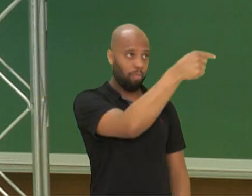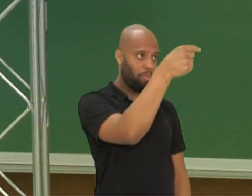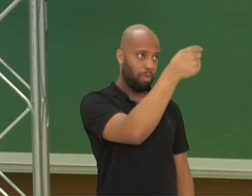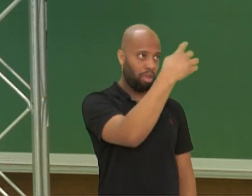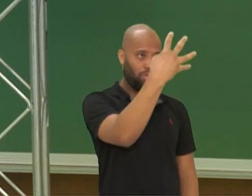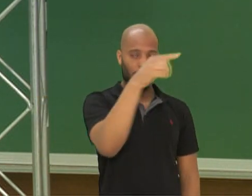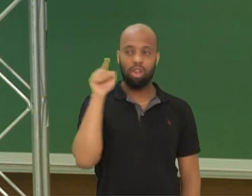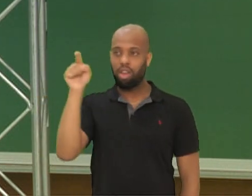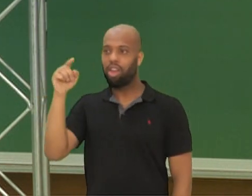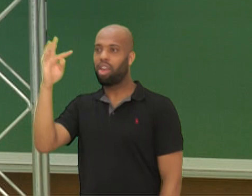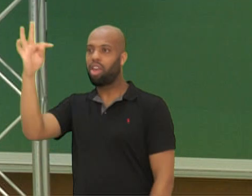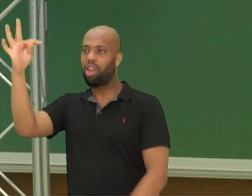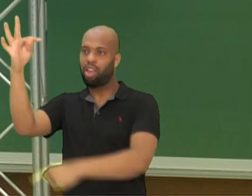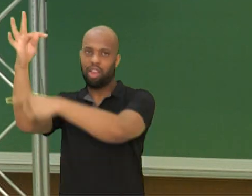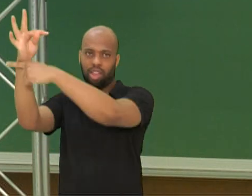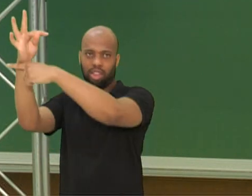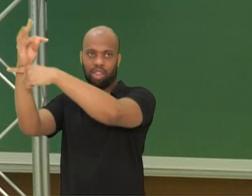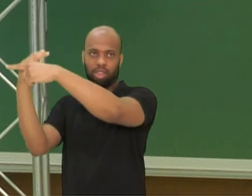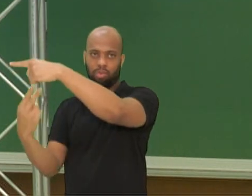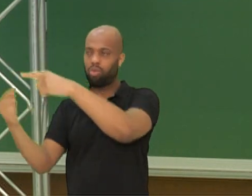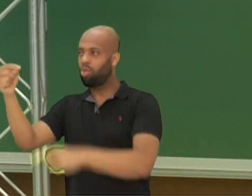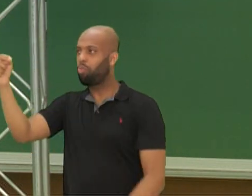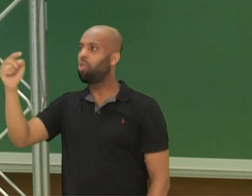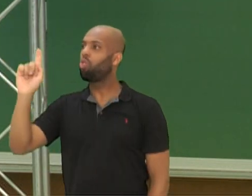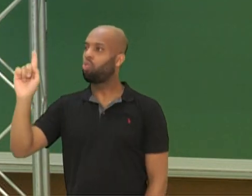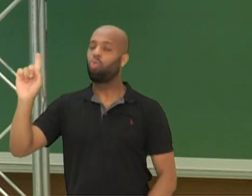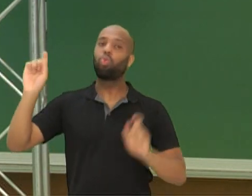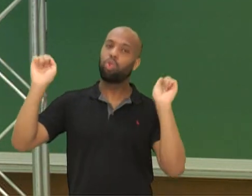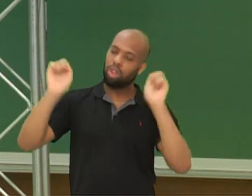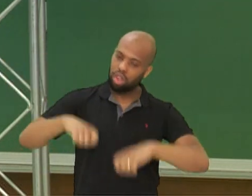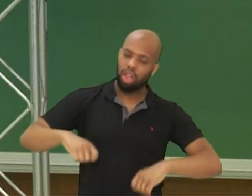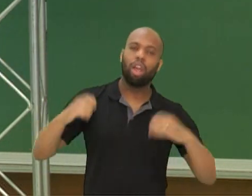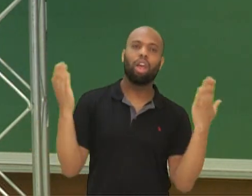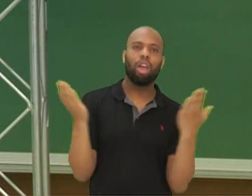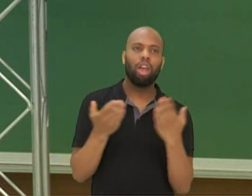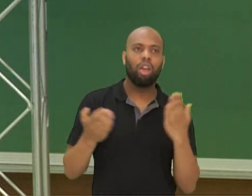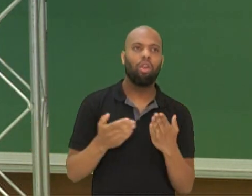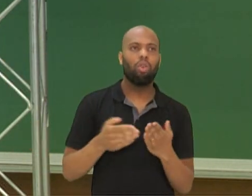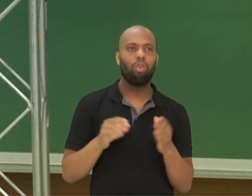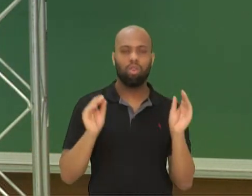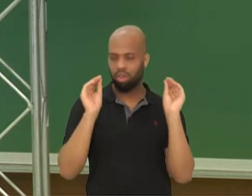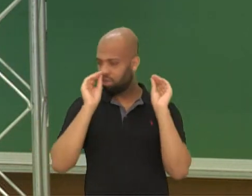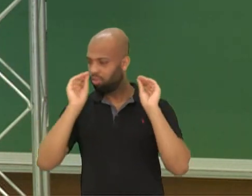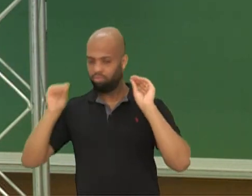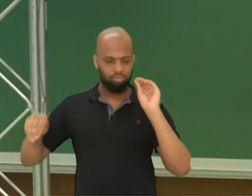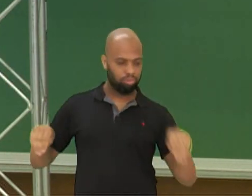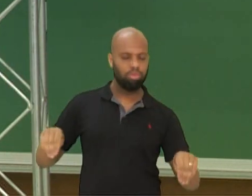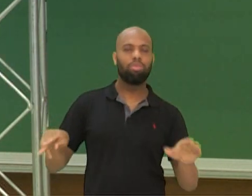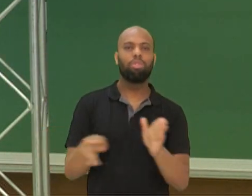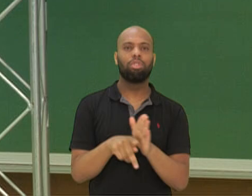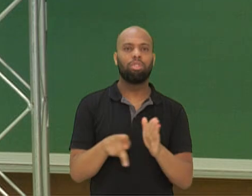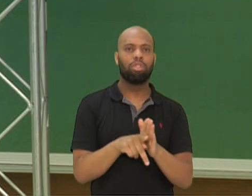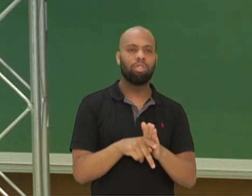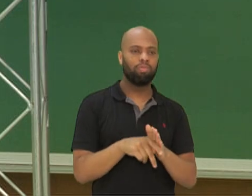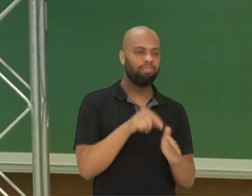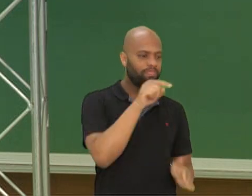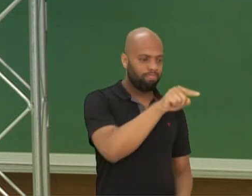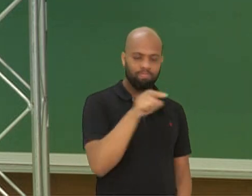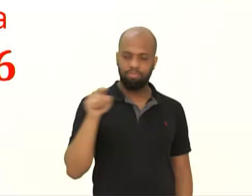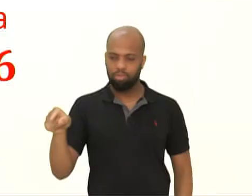comum, ou você pode já tentar isolar o t de alguma forma. O professor usou isso aqui, ó. Passou o menos 1